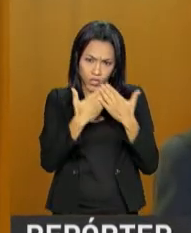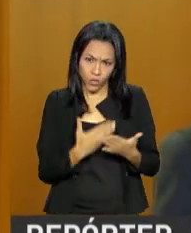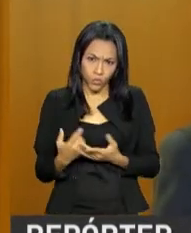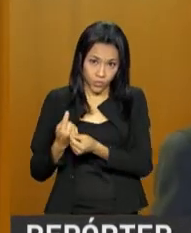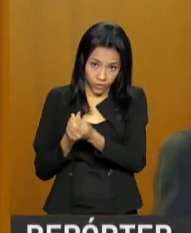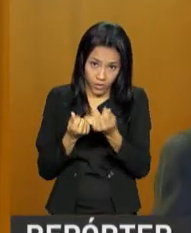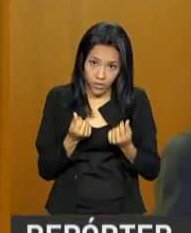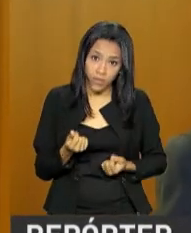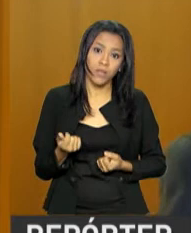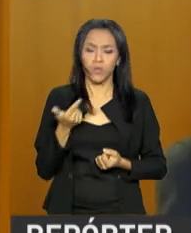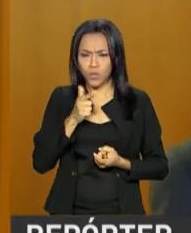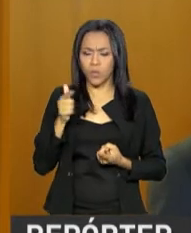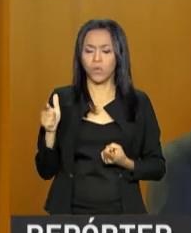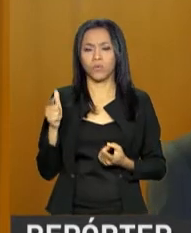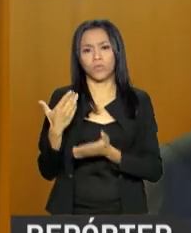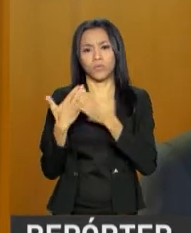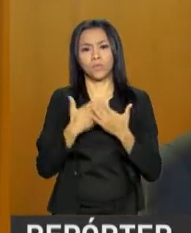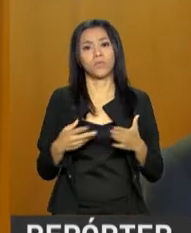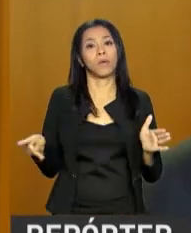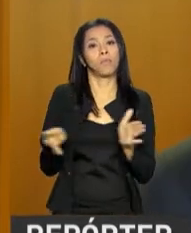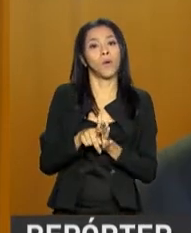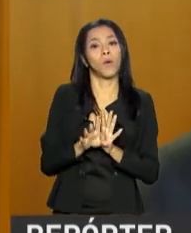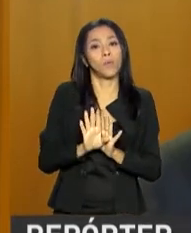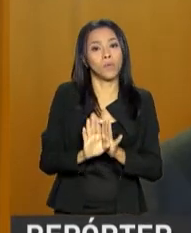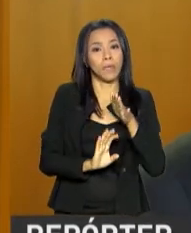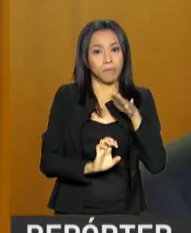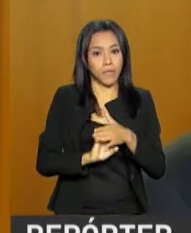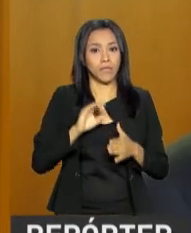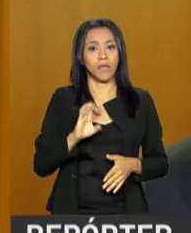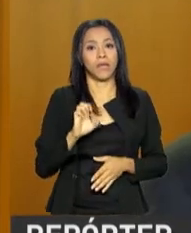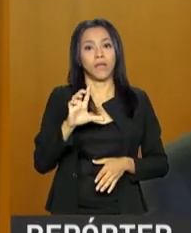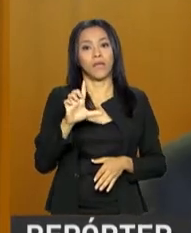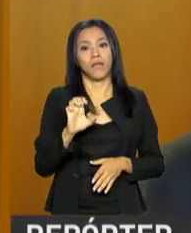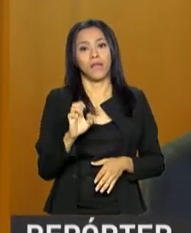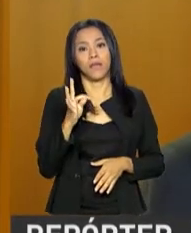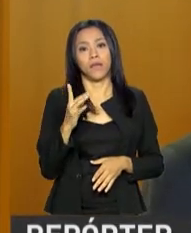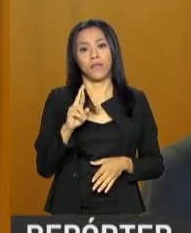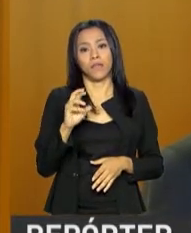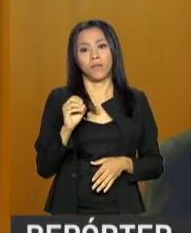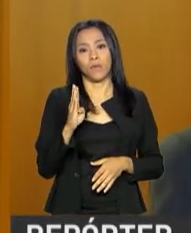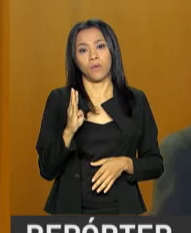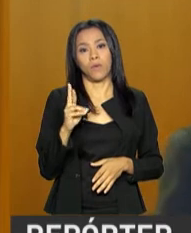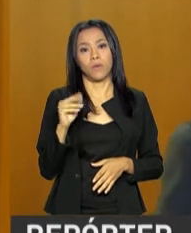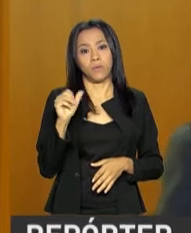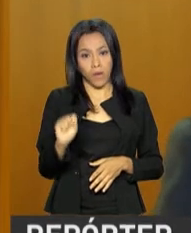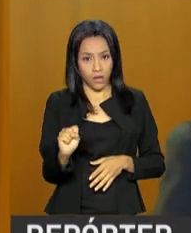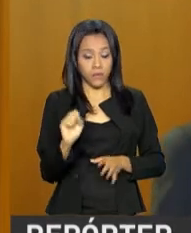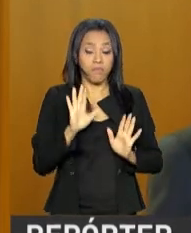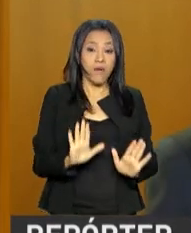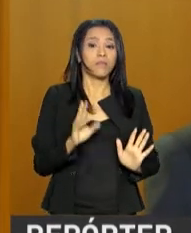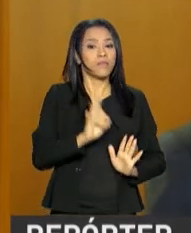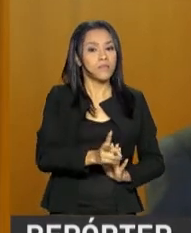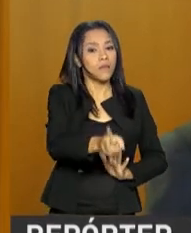que que são privativos da eletrobrás o que melhor ela possa executar serão contratados por elas mas sempre em